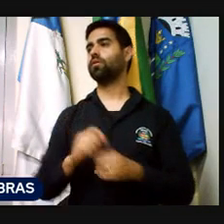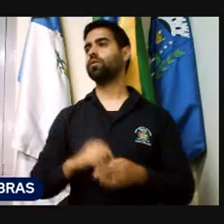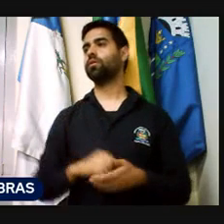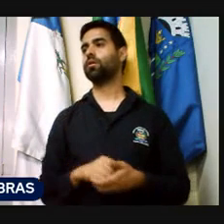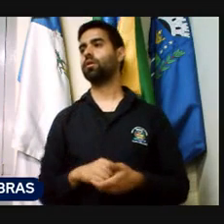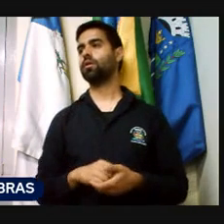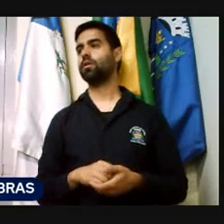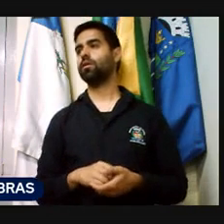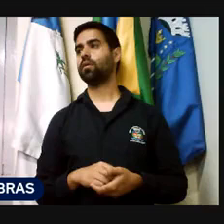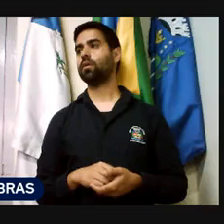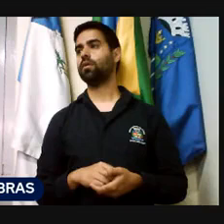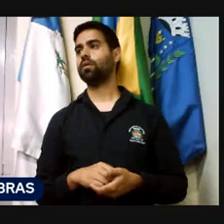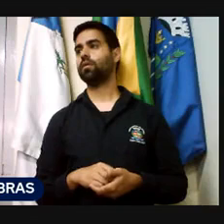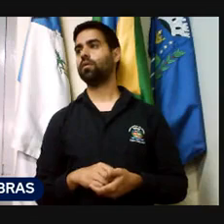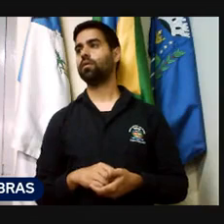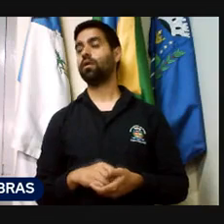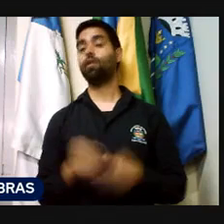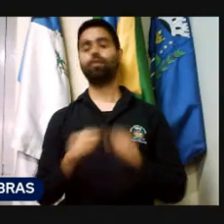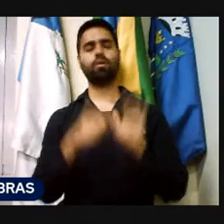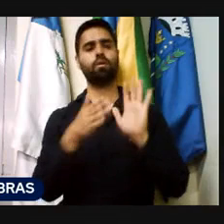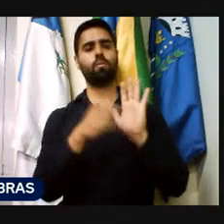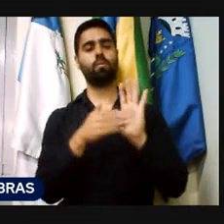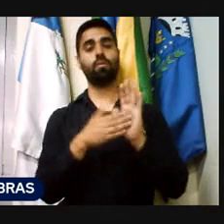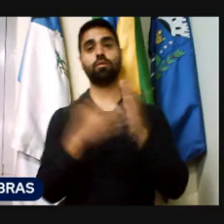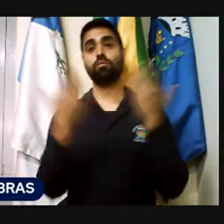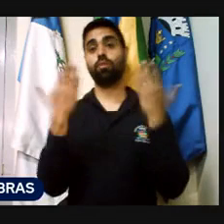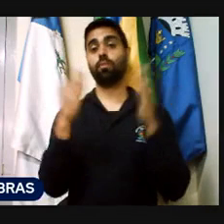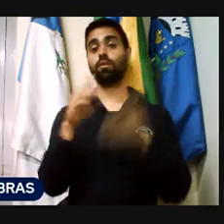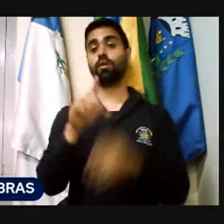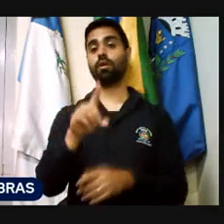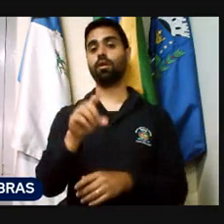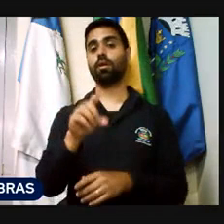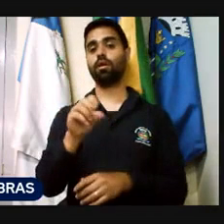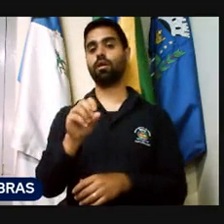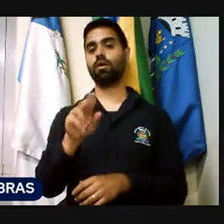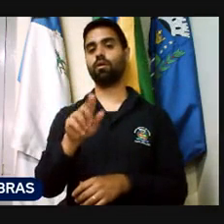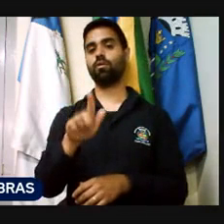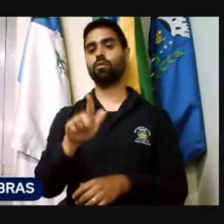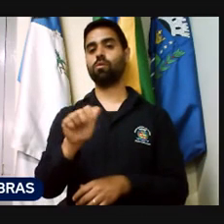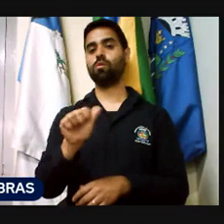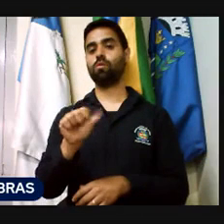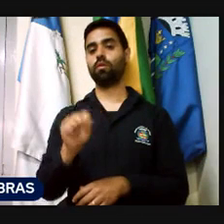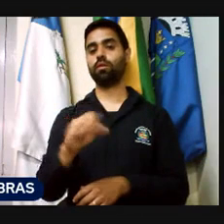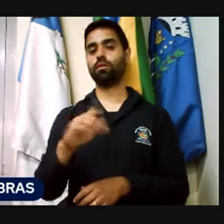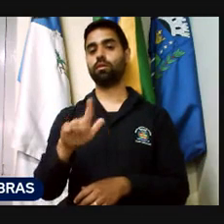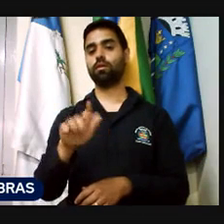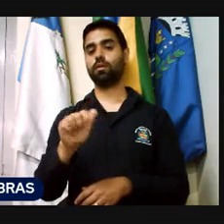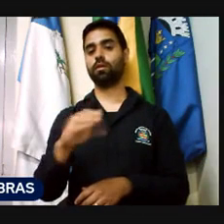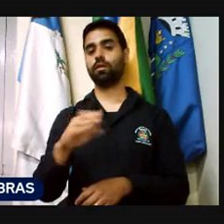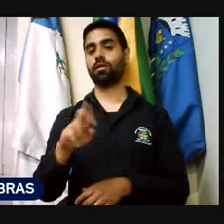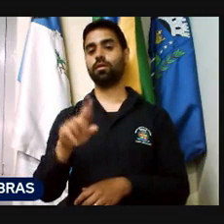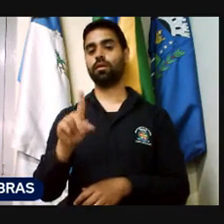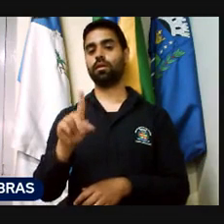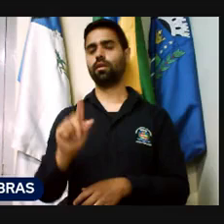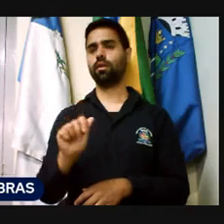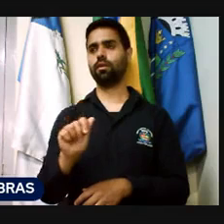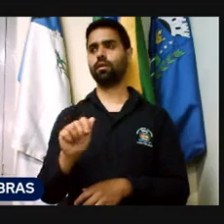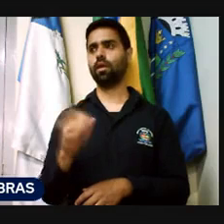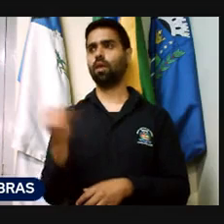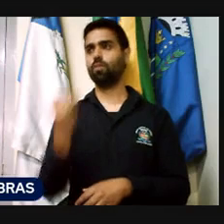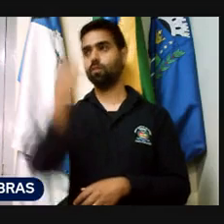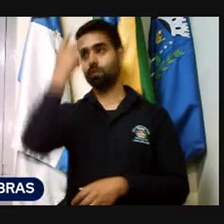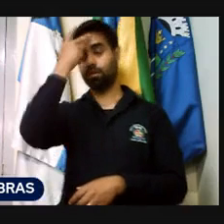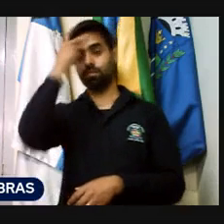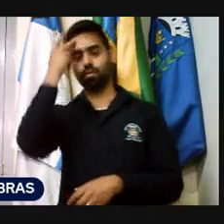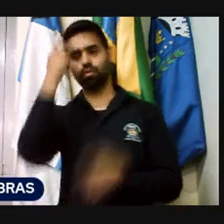Congratulações. Nos termos dessa moção de aplausos ao senhor Douglas Lacerda, em reconhecimento às suas relevantes atividades como músico,